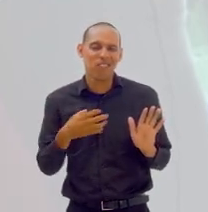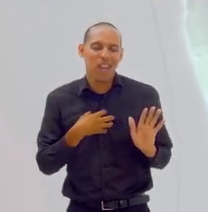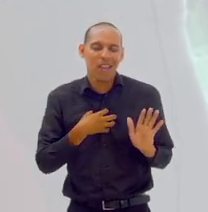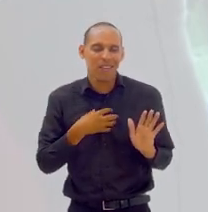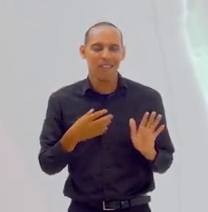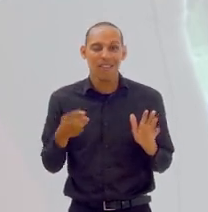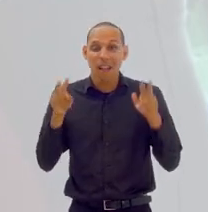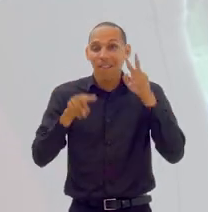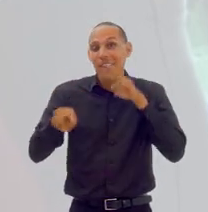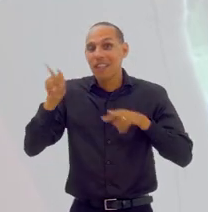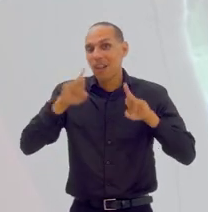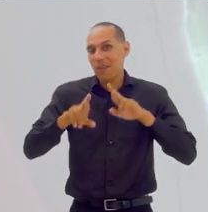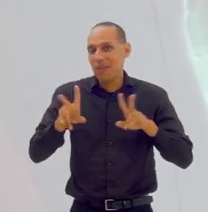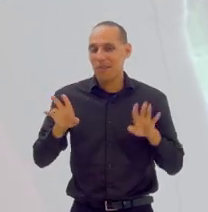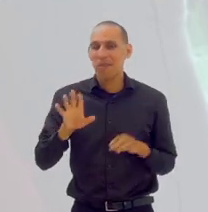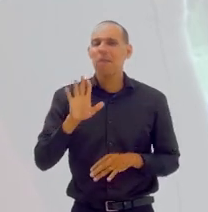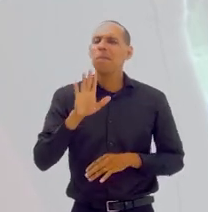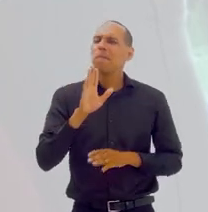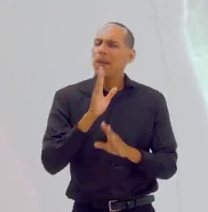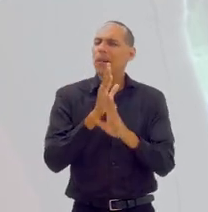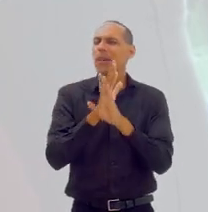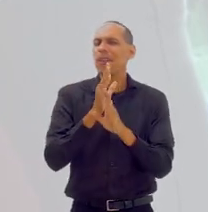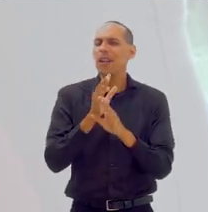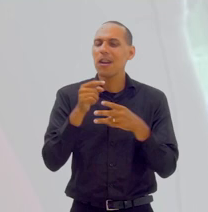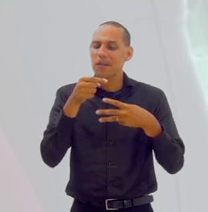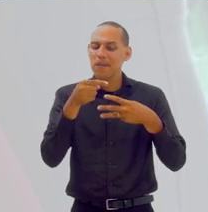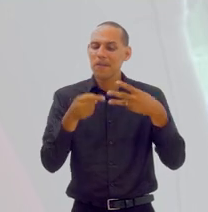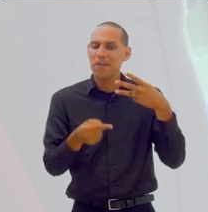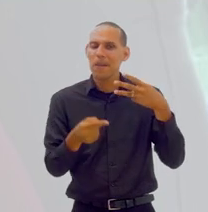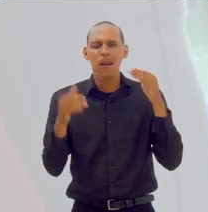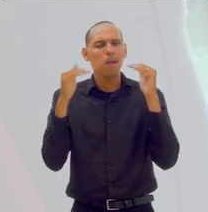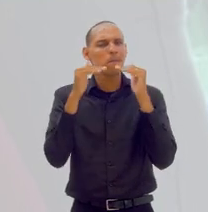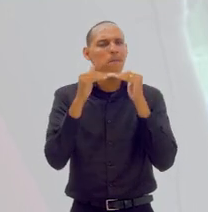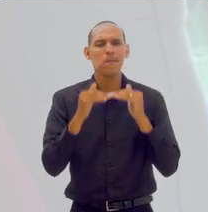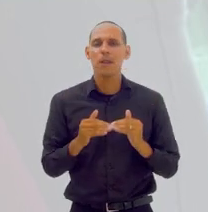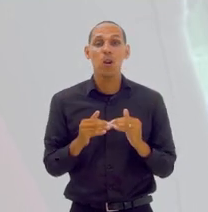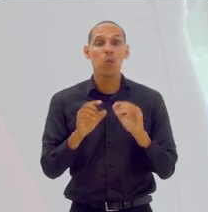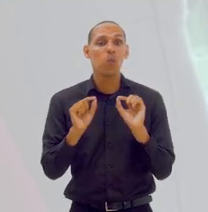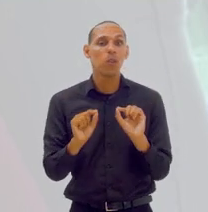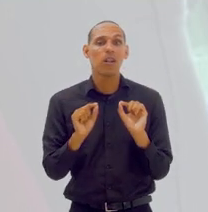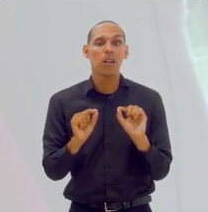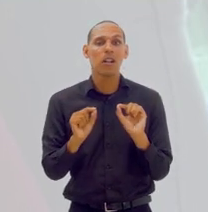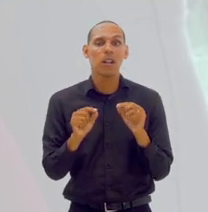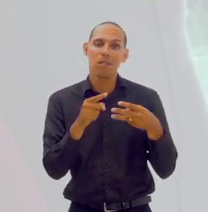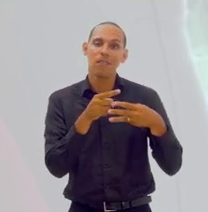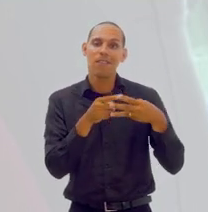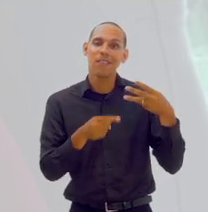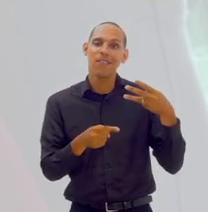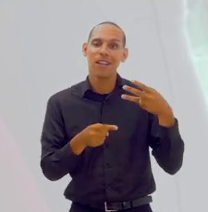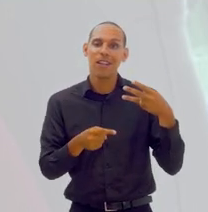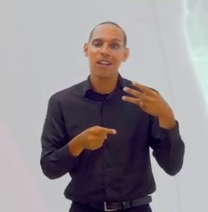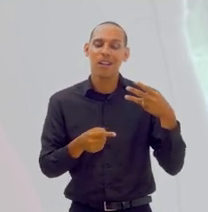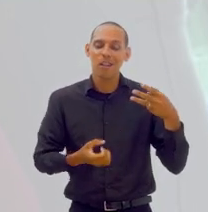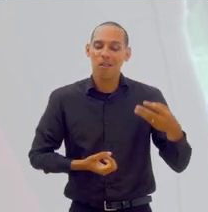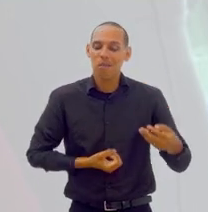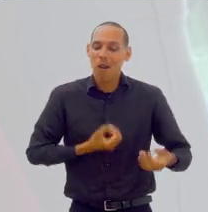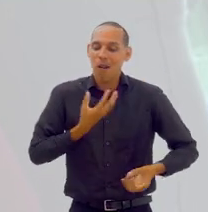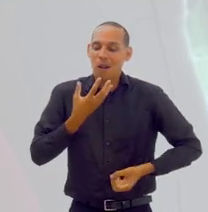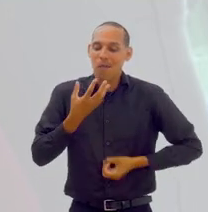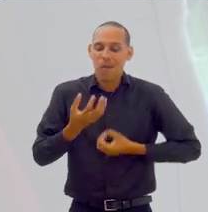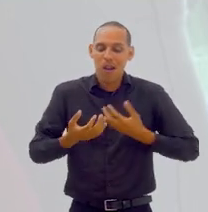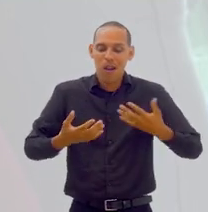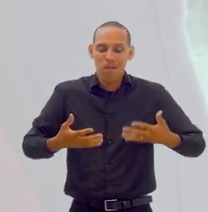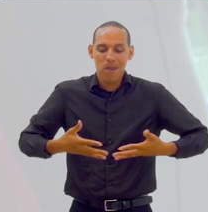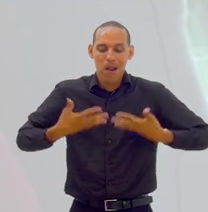era uma outra visão. Porém, uma coisa eles tinham em comum: todos eles se alimentavam e se nutriam de